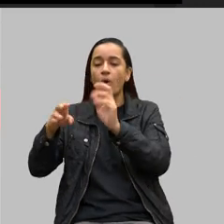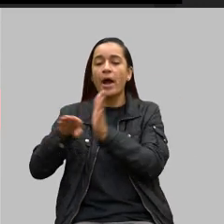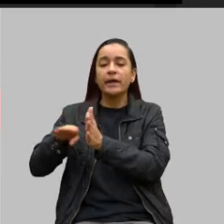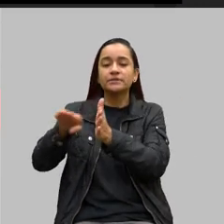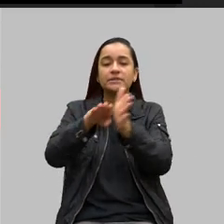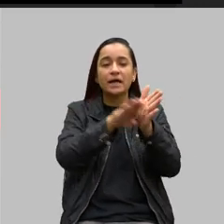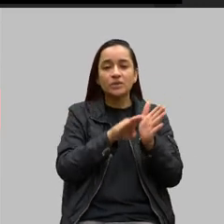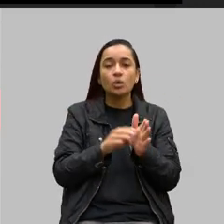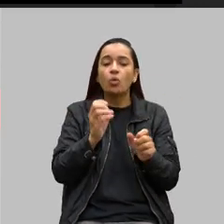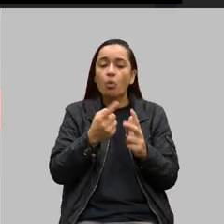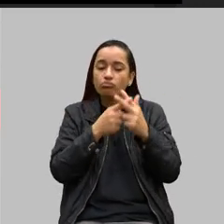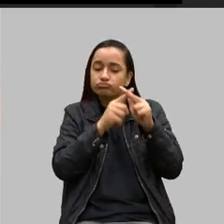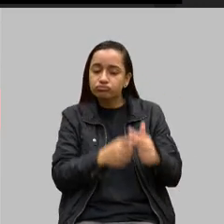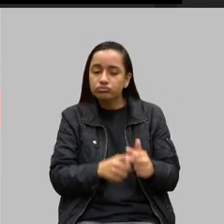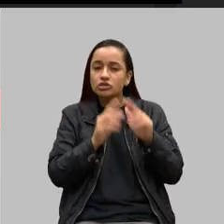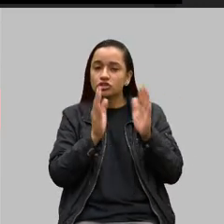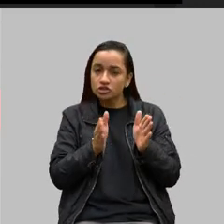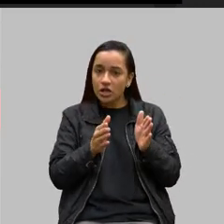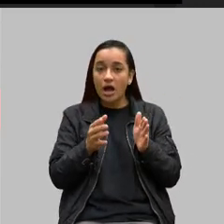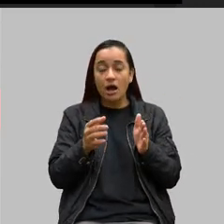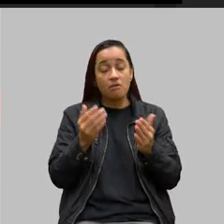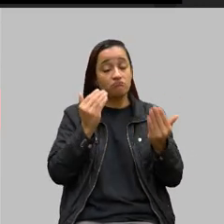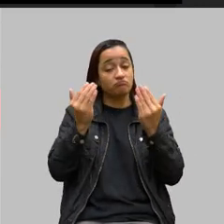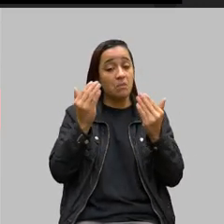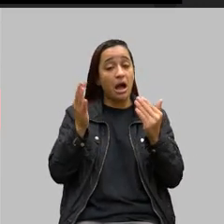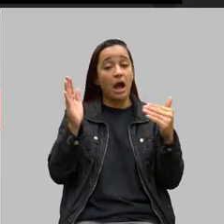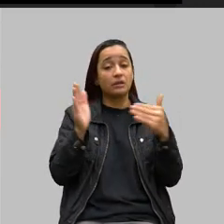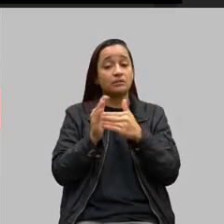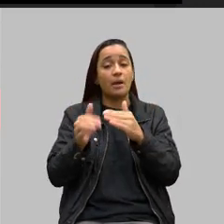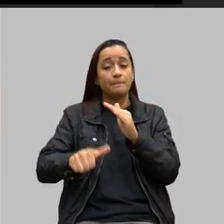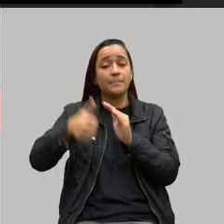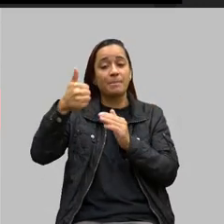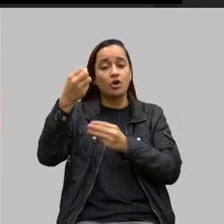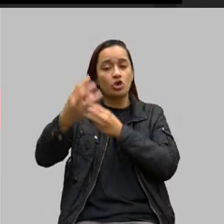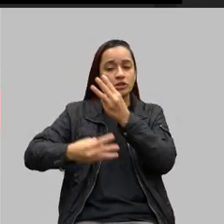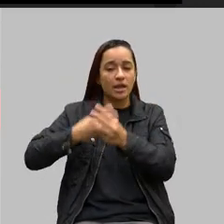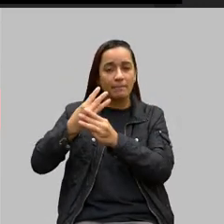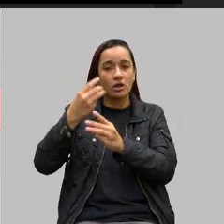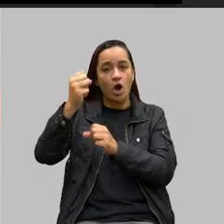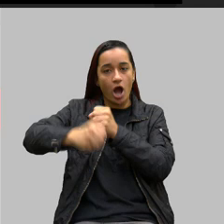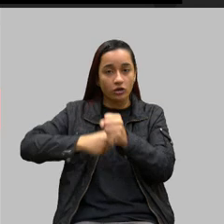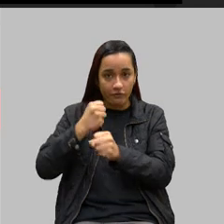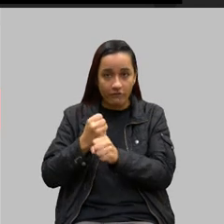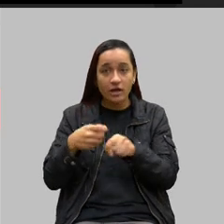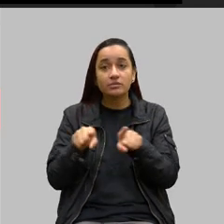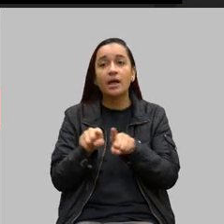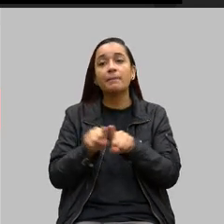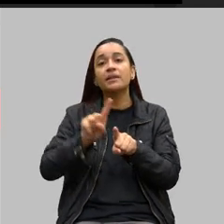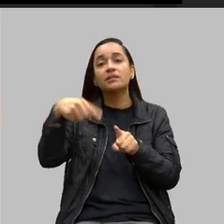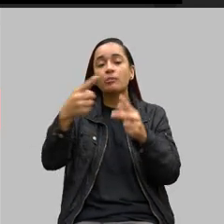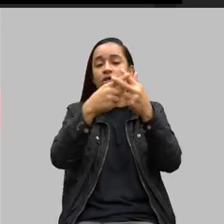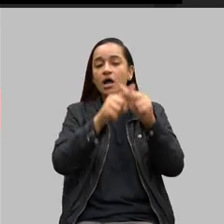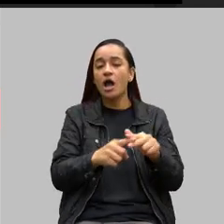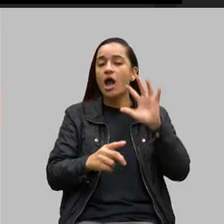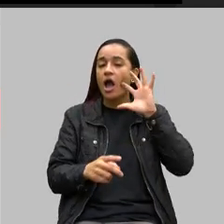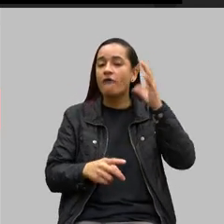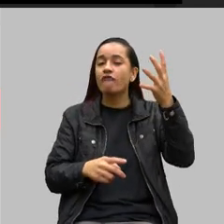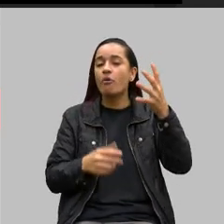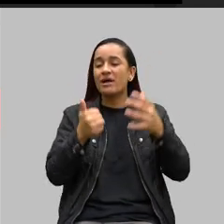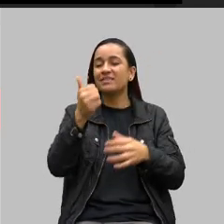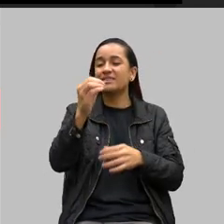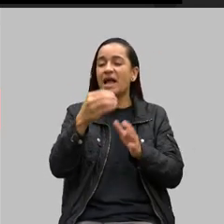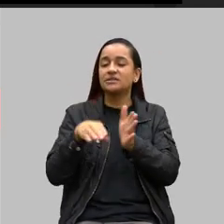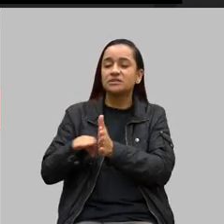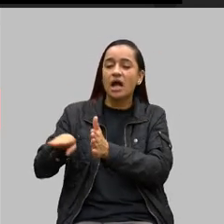previsão de conclusão até o primeiro trimestre do ano que vem depois vamos iniciar Reforma em mais 10 Estações eh para ter todas as estações